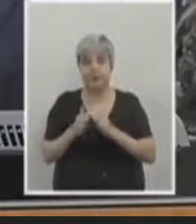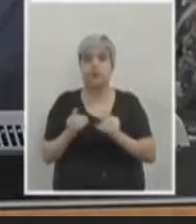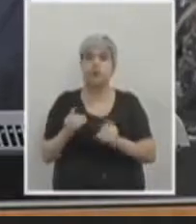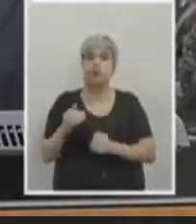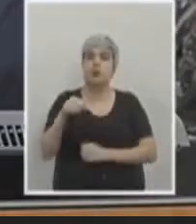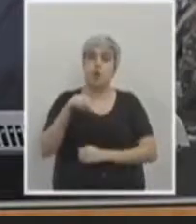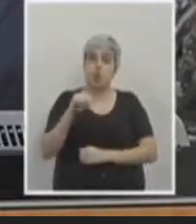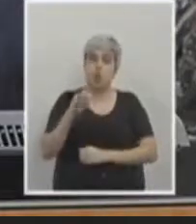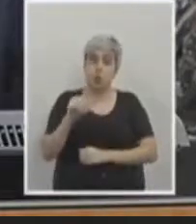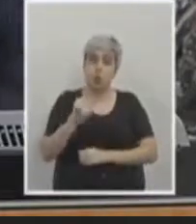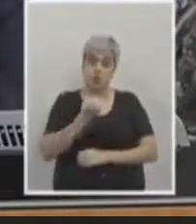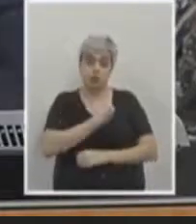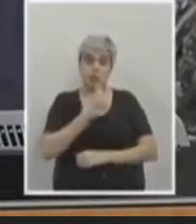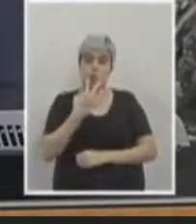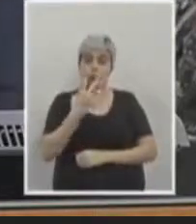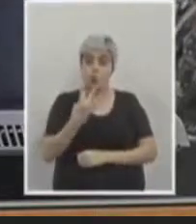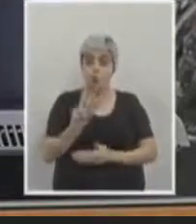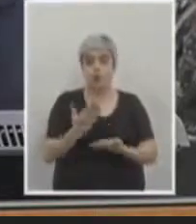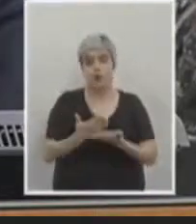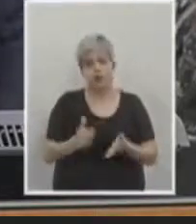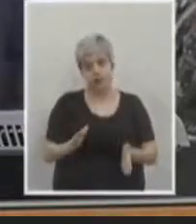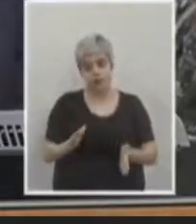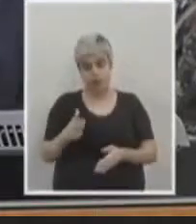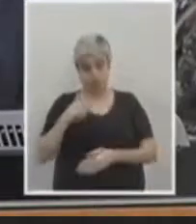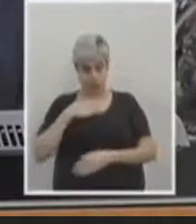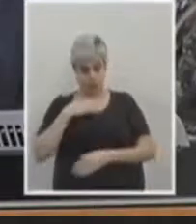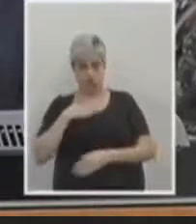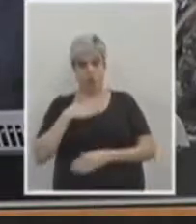4. Não foi o professor Cleito que pediu.